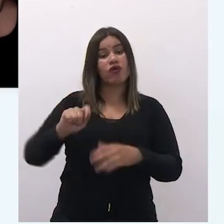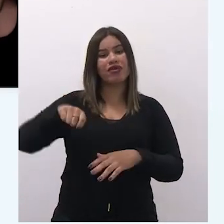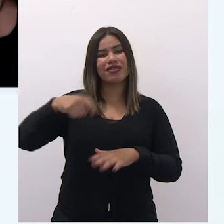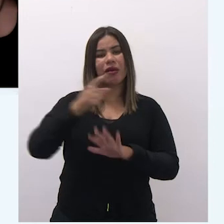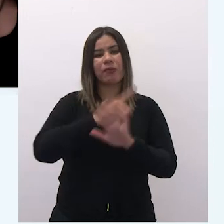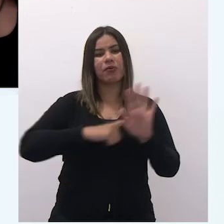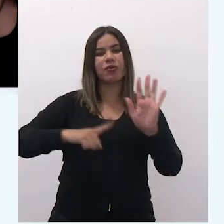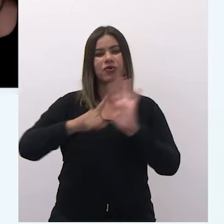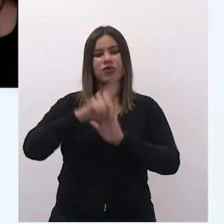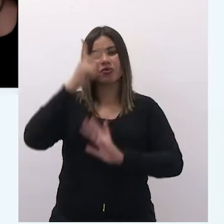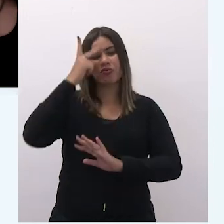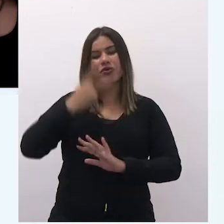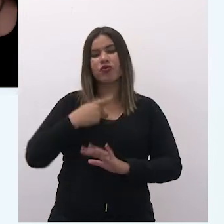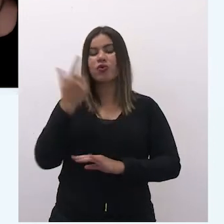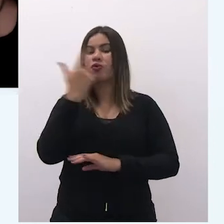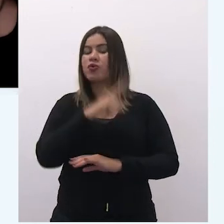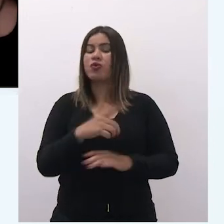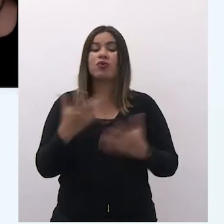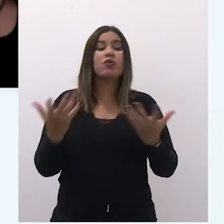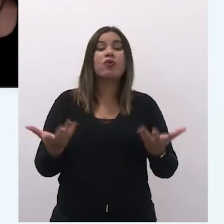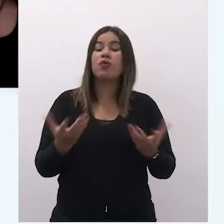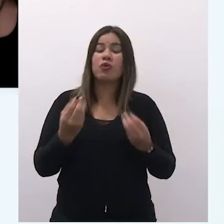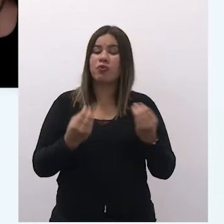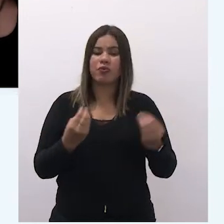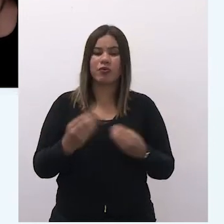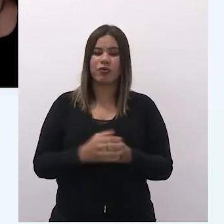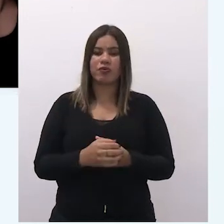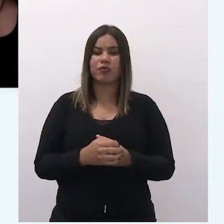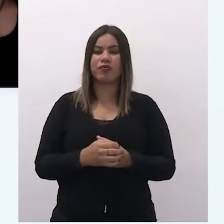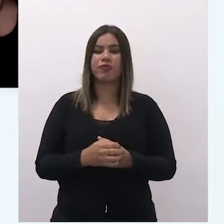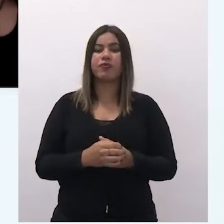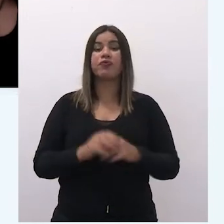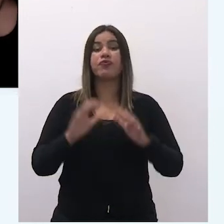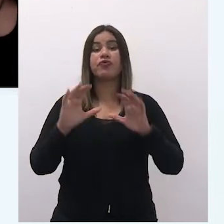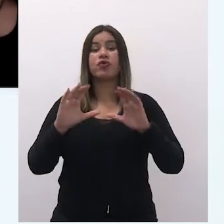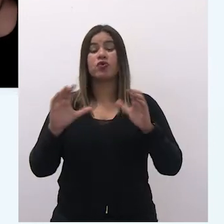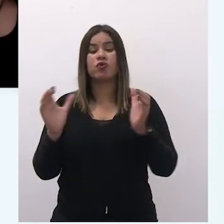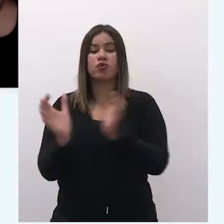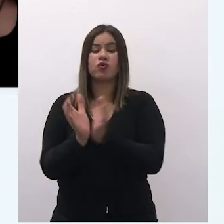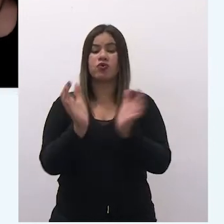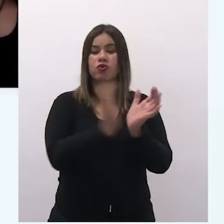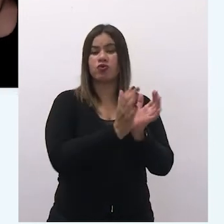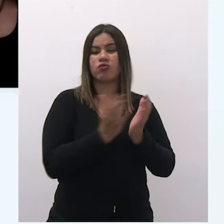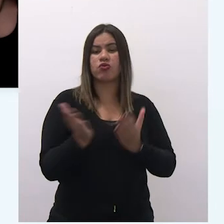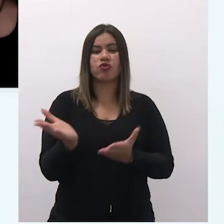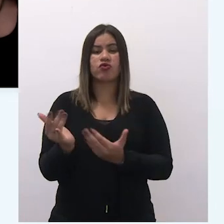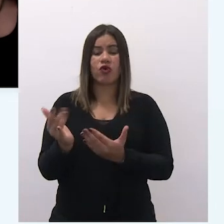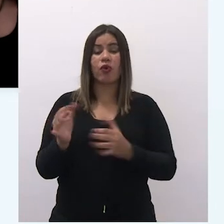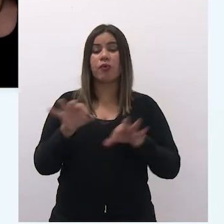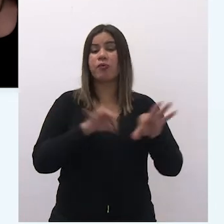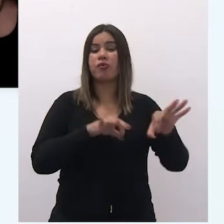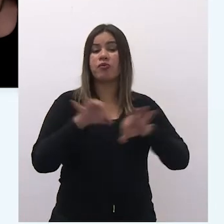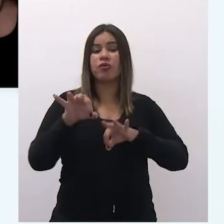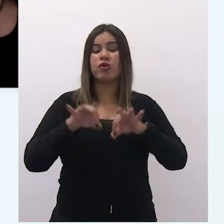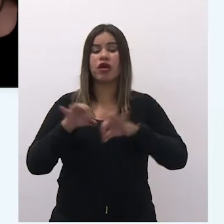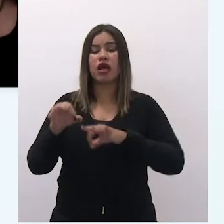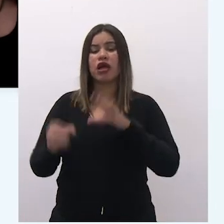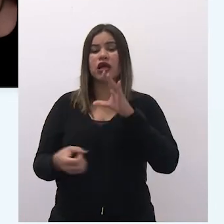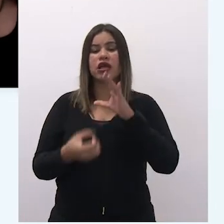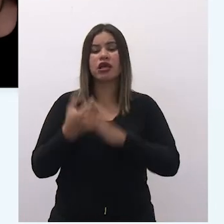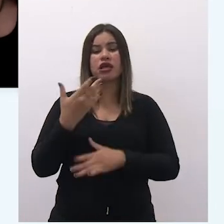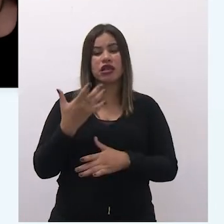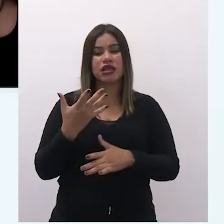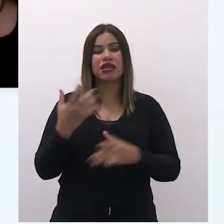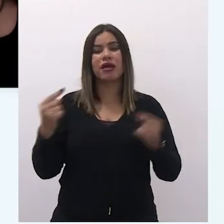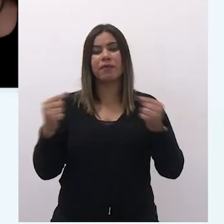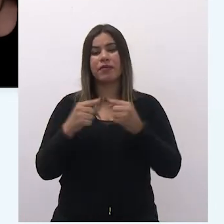seu desenvolvimento. Quando a gente fala sobre clubes juvenis, quais são os projetos que são elaborados e quanto o